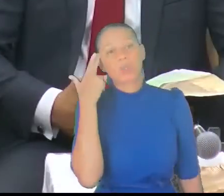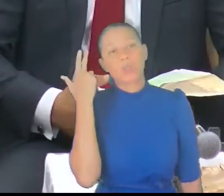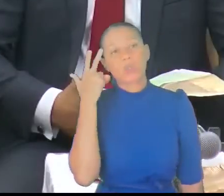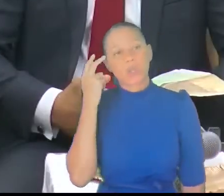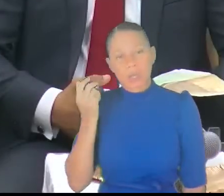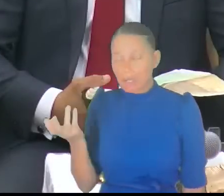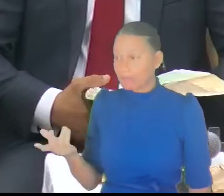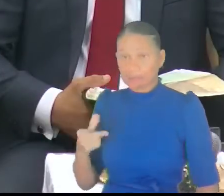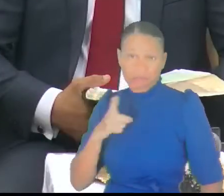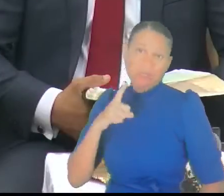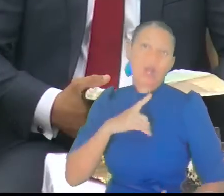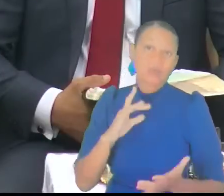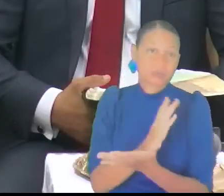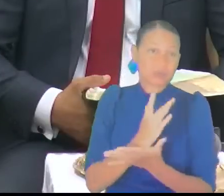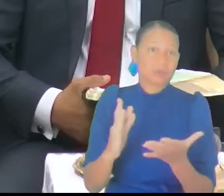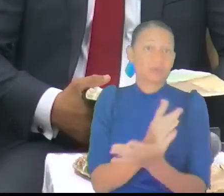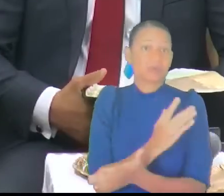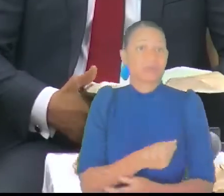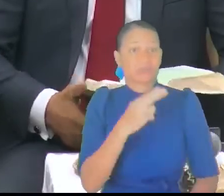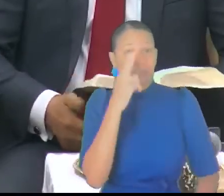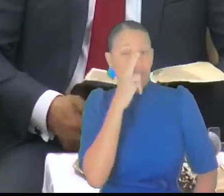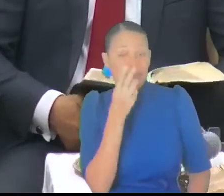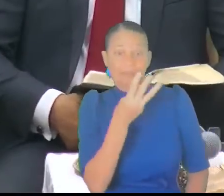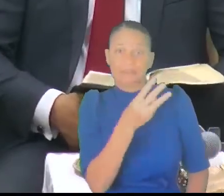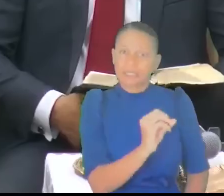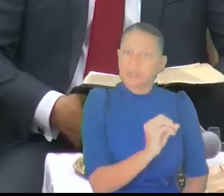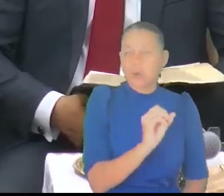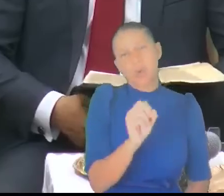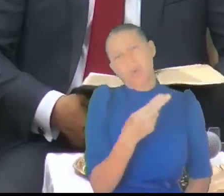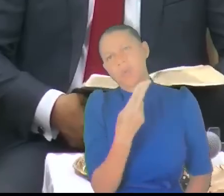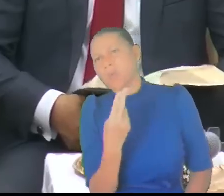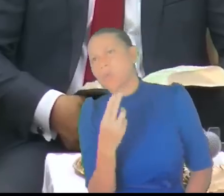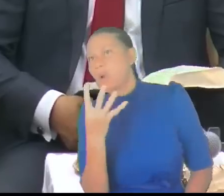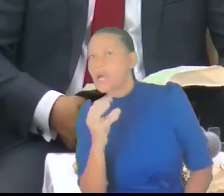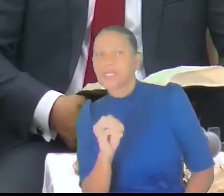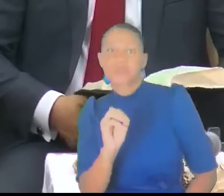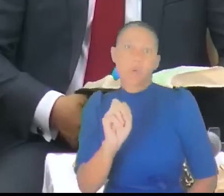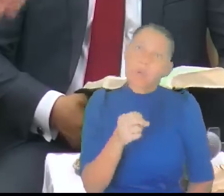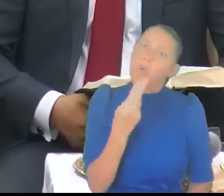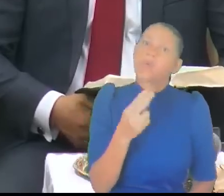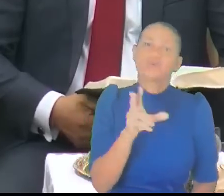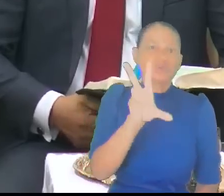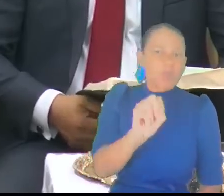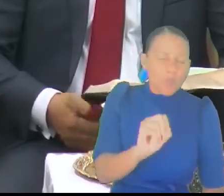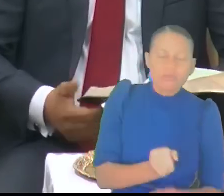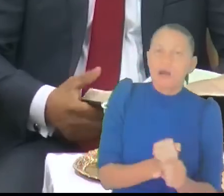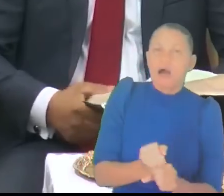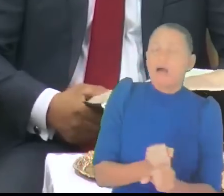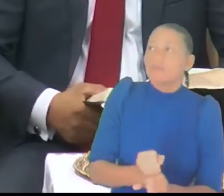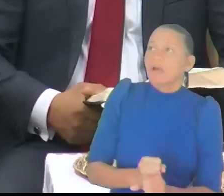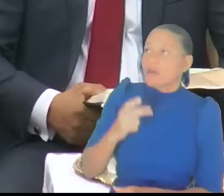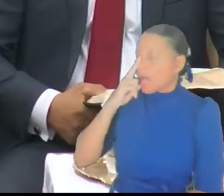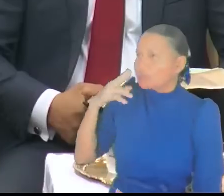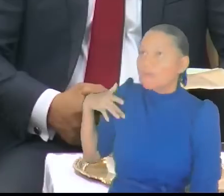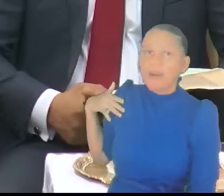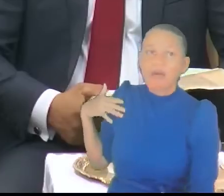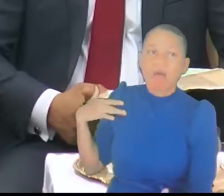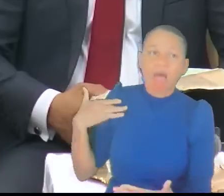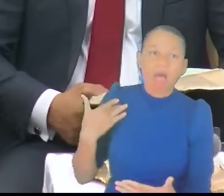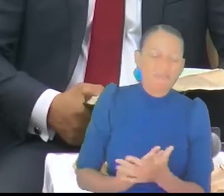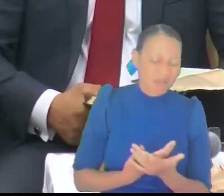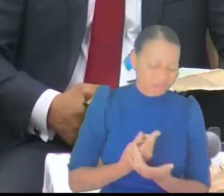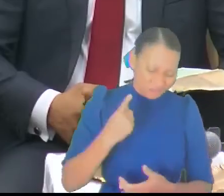Tem crente que ele tem 30, 40 anos de crente, 50 anos de crente, nasceu no evangelho, mas ainda está